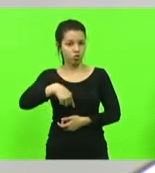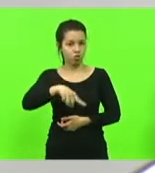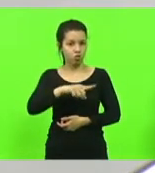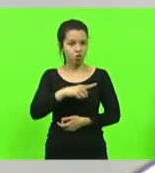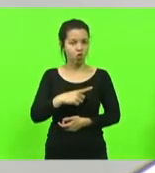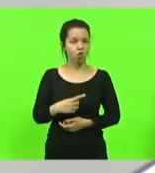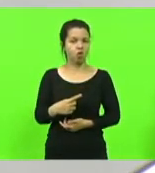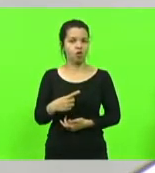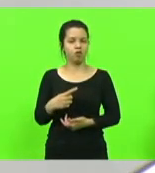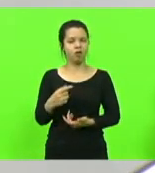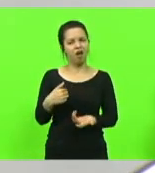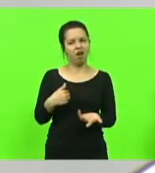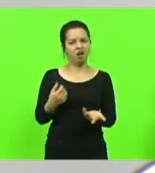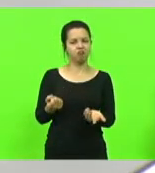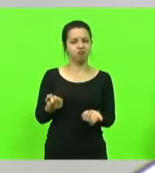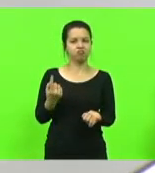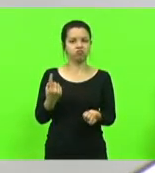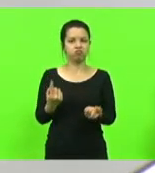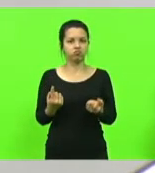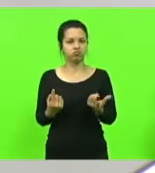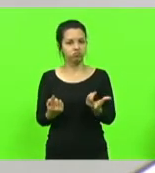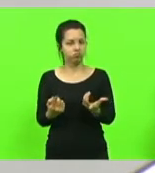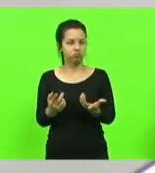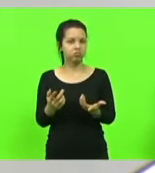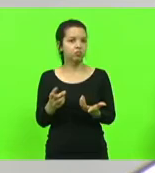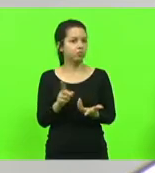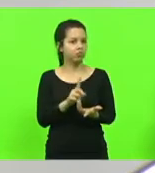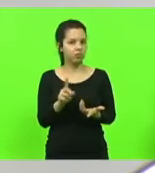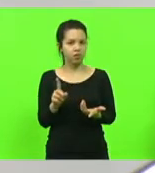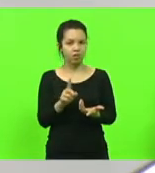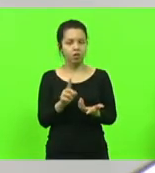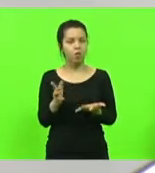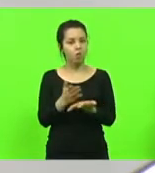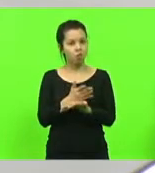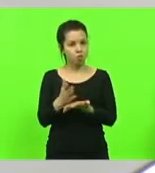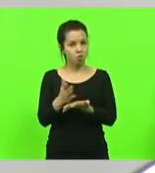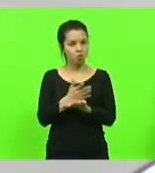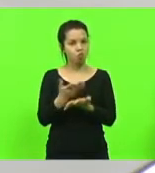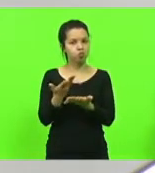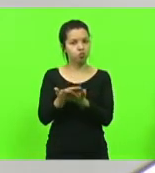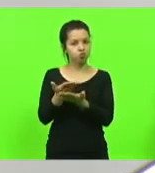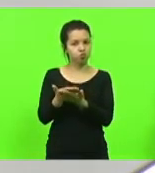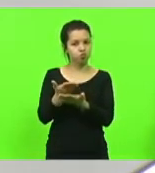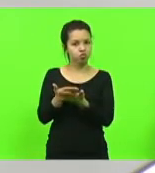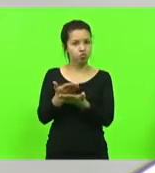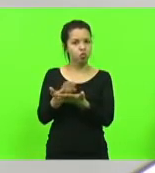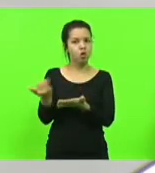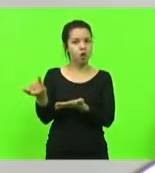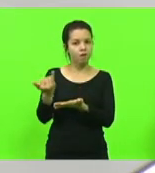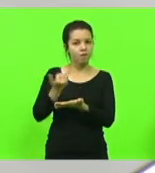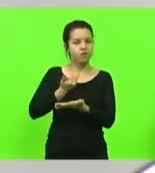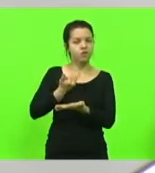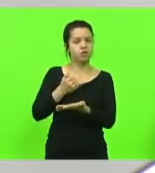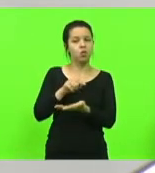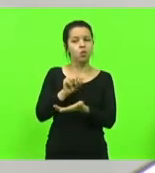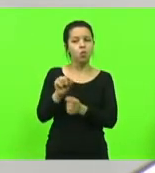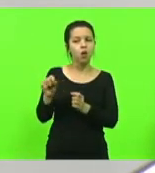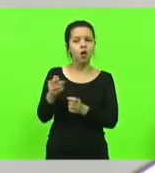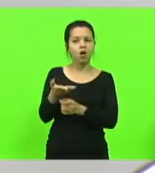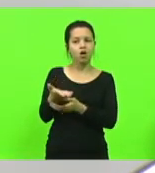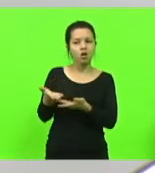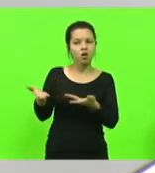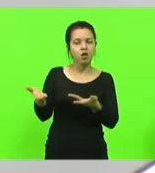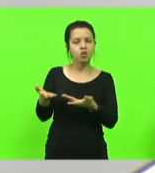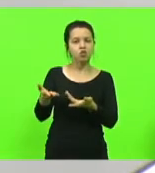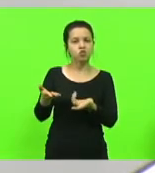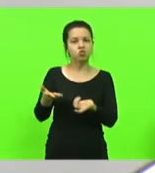mera coincidência. Especialistas procuram chamar nossa atenção para o que tem levado nossos jovens a